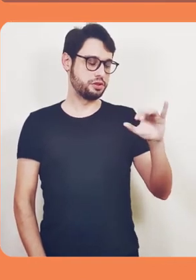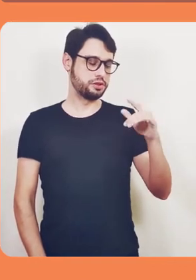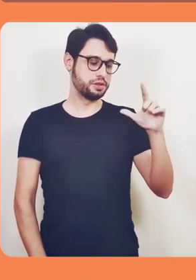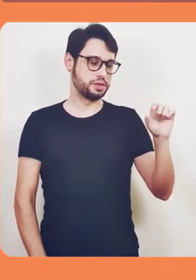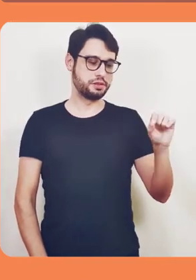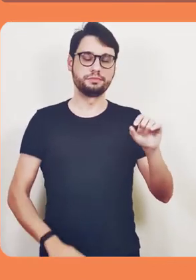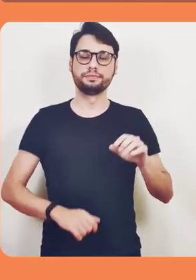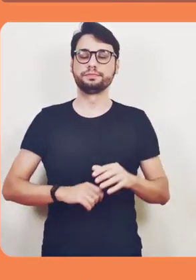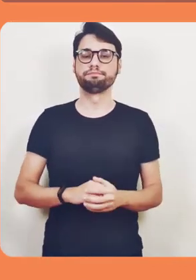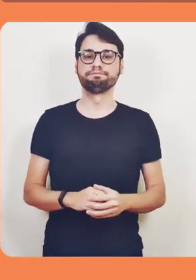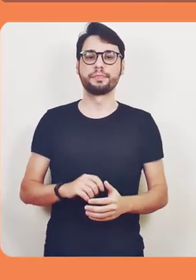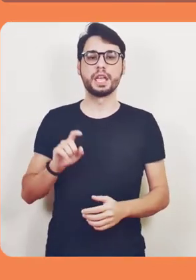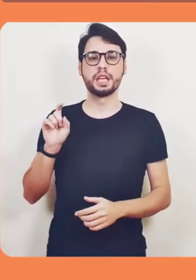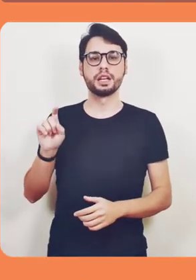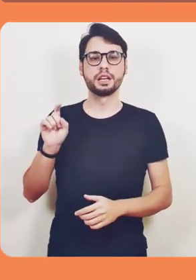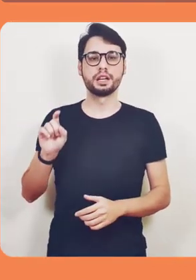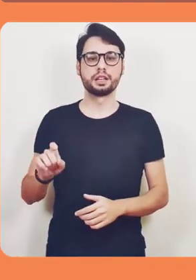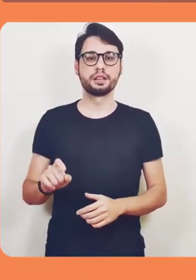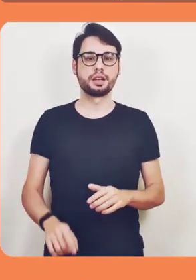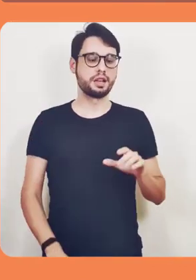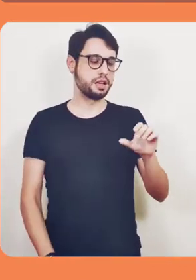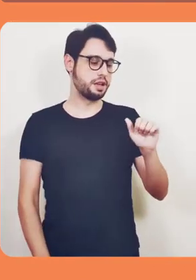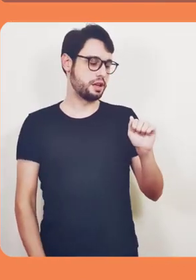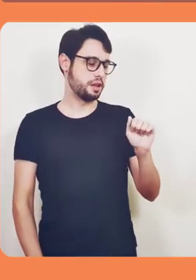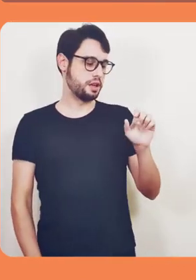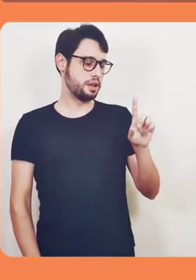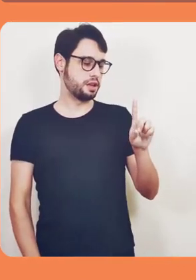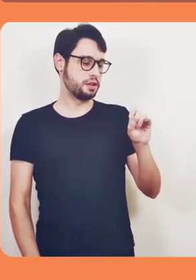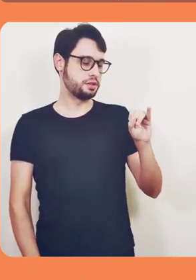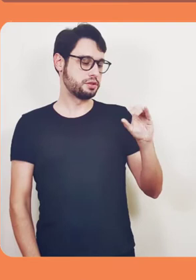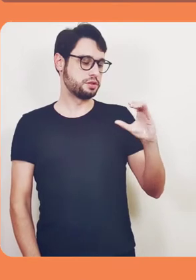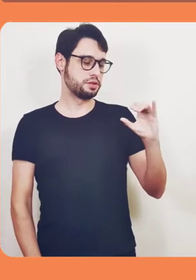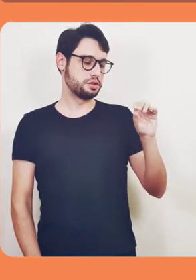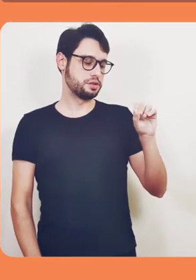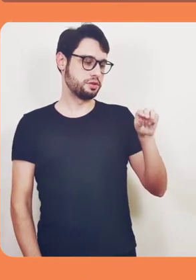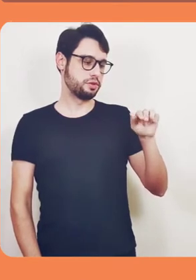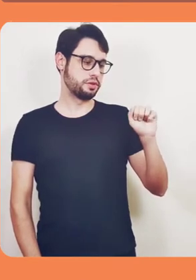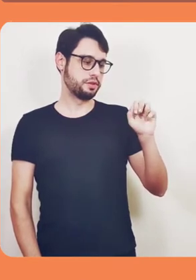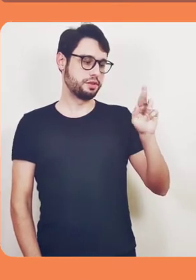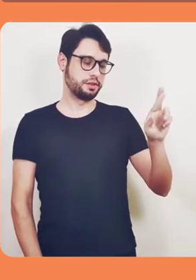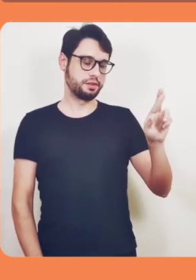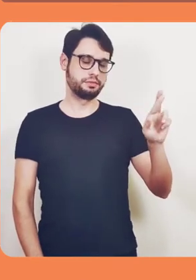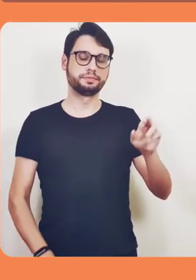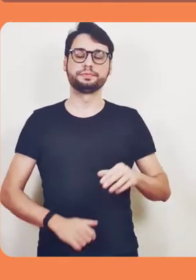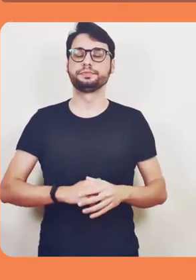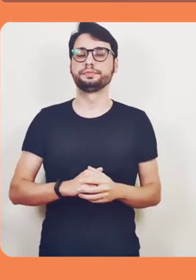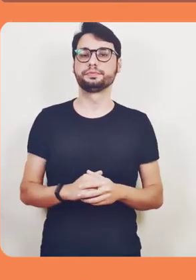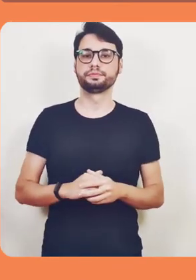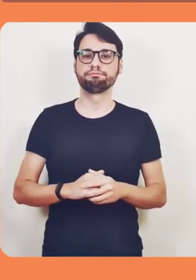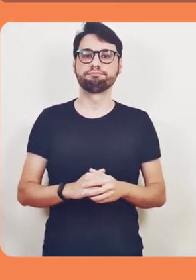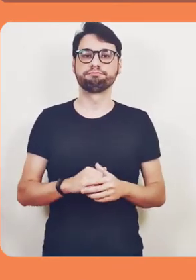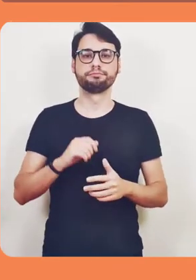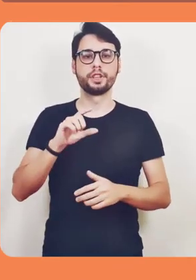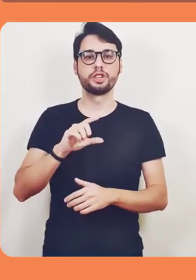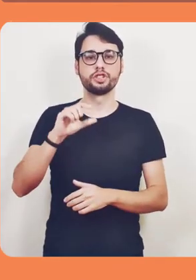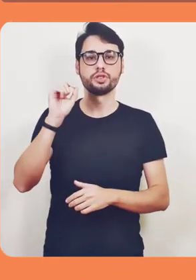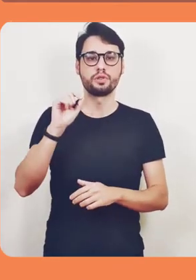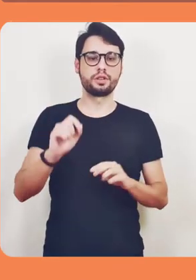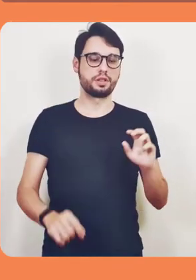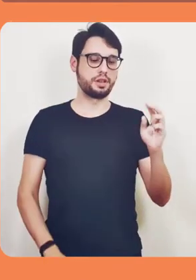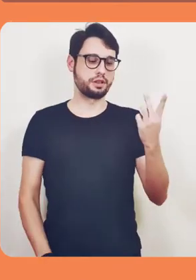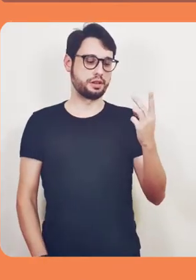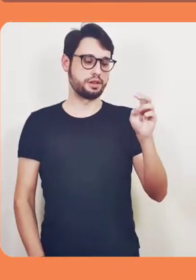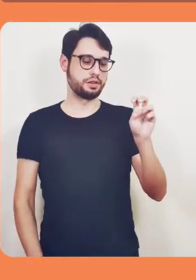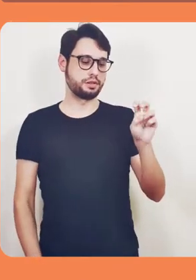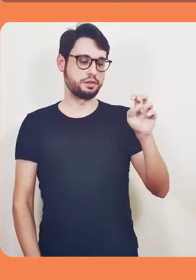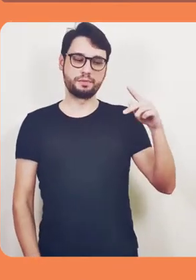e para tanto na nossa sala nós vamos precisar ativar edição depois disso vamos adicionar uma